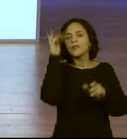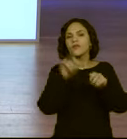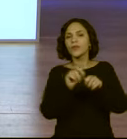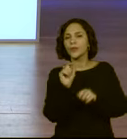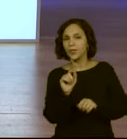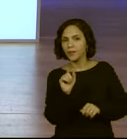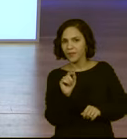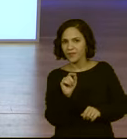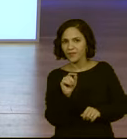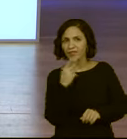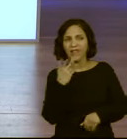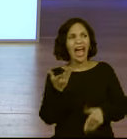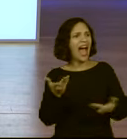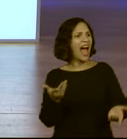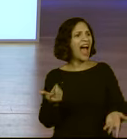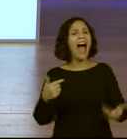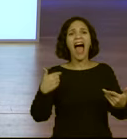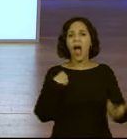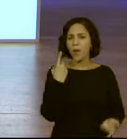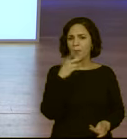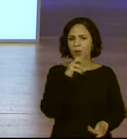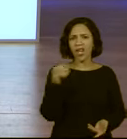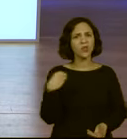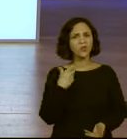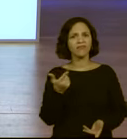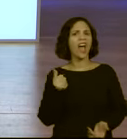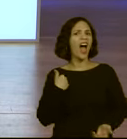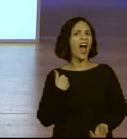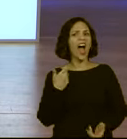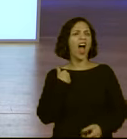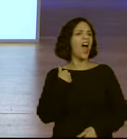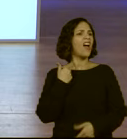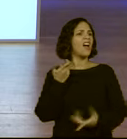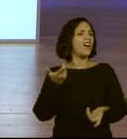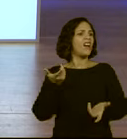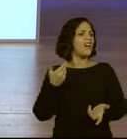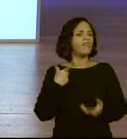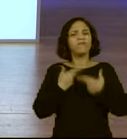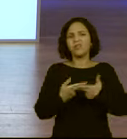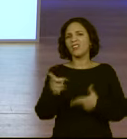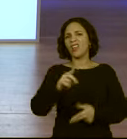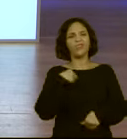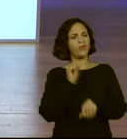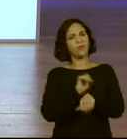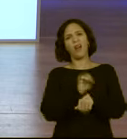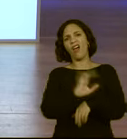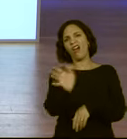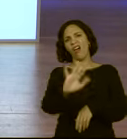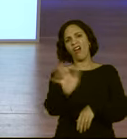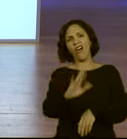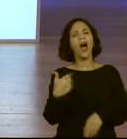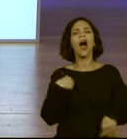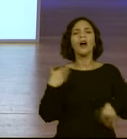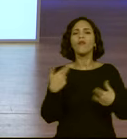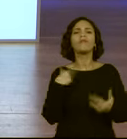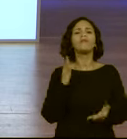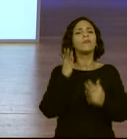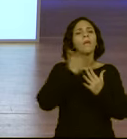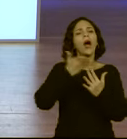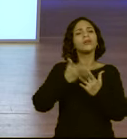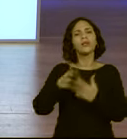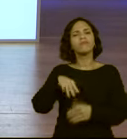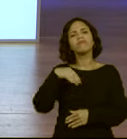elas pegam e fala eu não tenho 1500 eu também não tenho disciplina e eu também não tenho paciência então eu vou